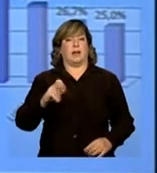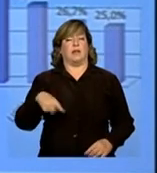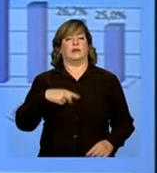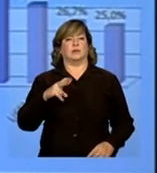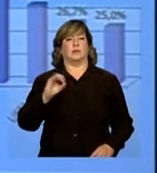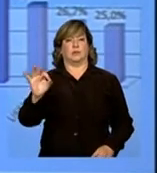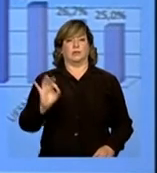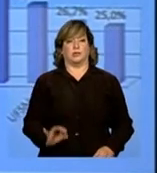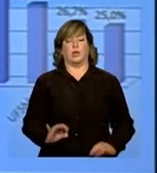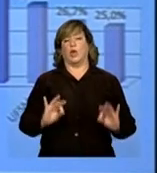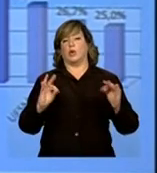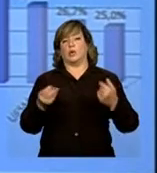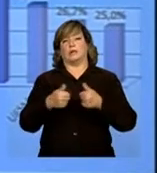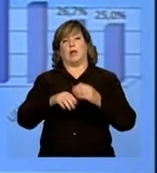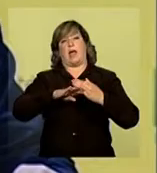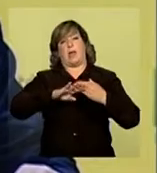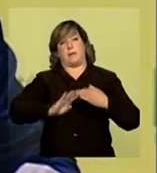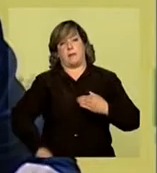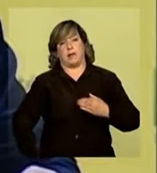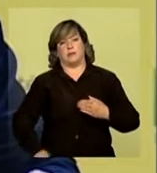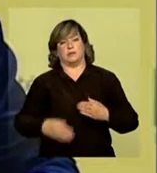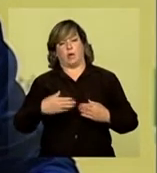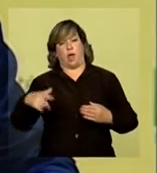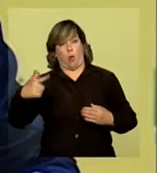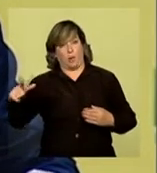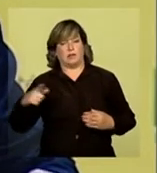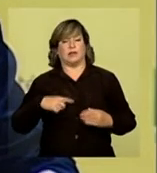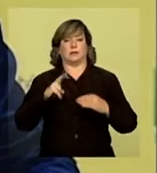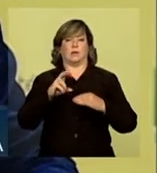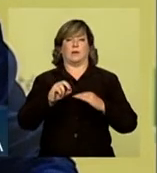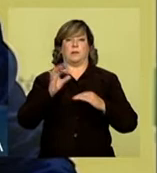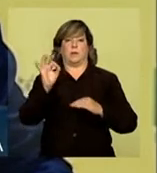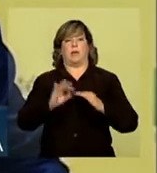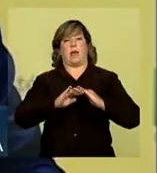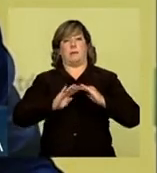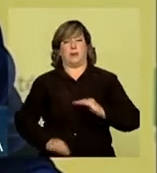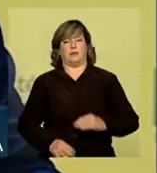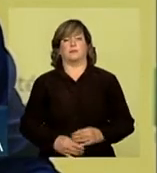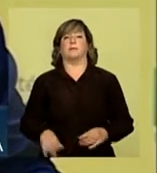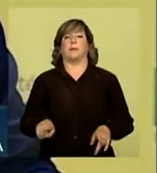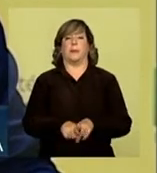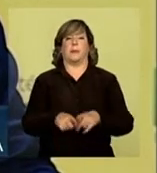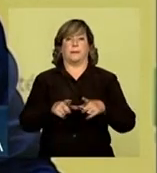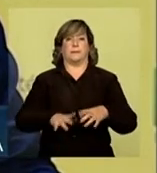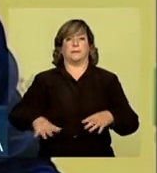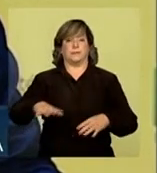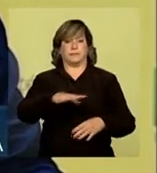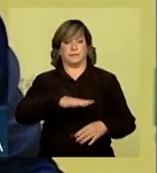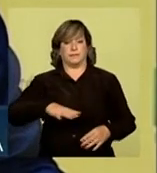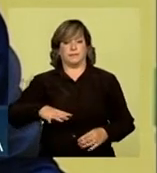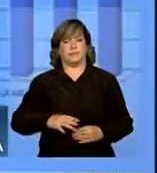cinquenta por cento e as outras para baixo cinquenta por cento da região Sudeste também Instituto Federal